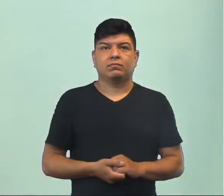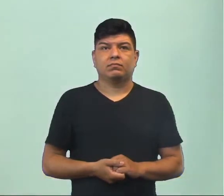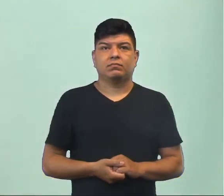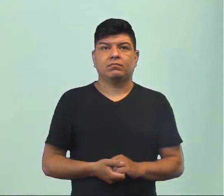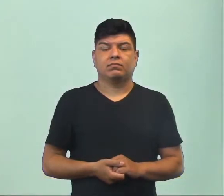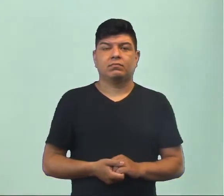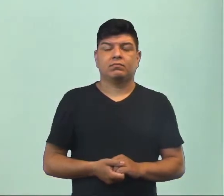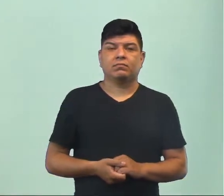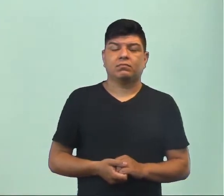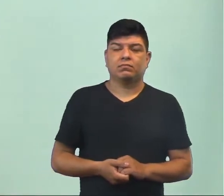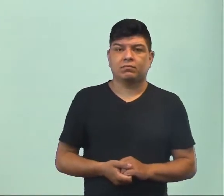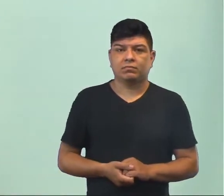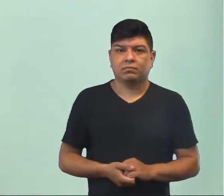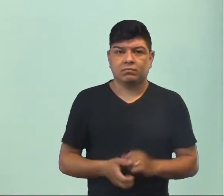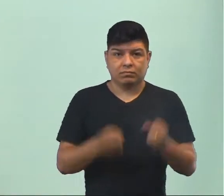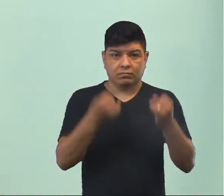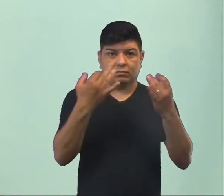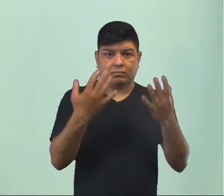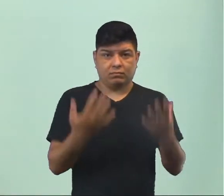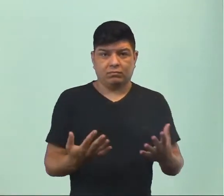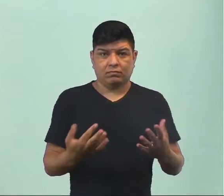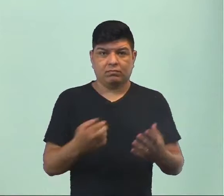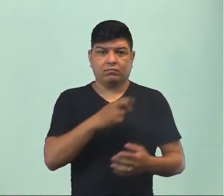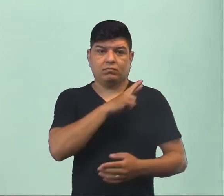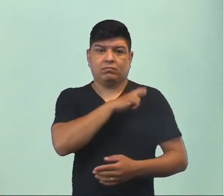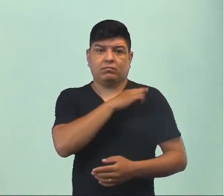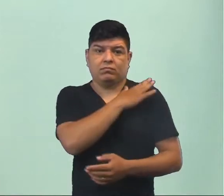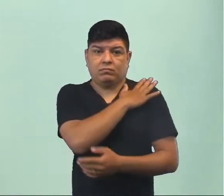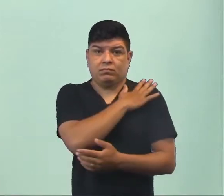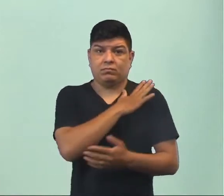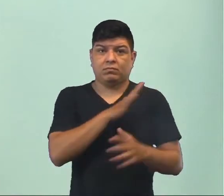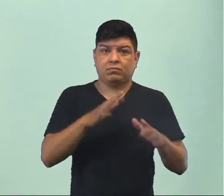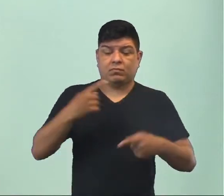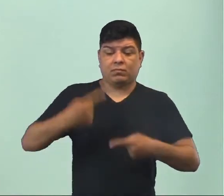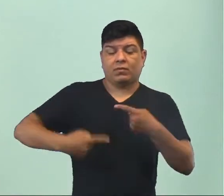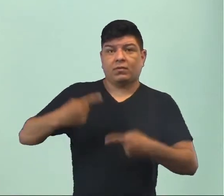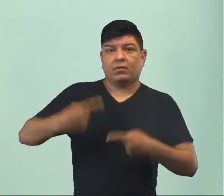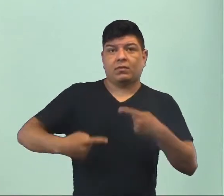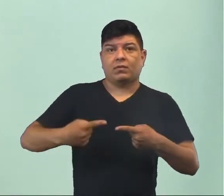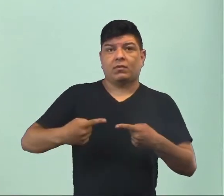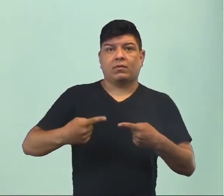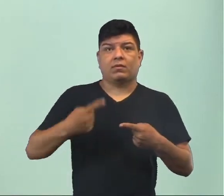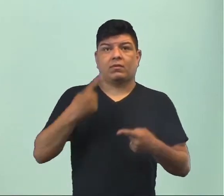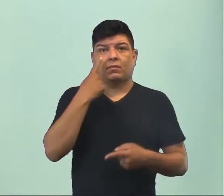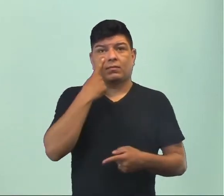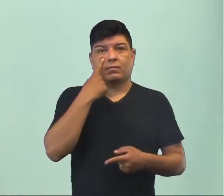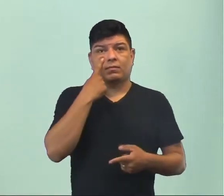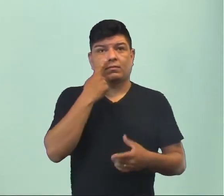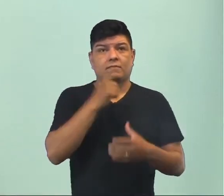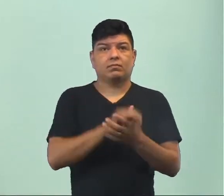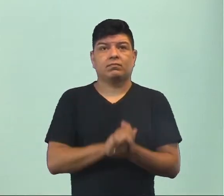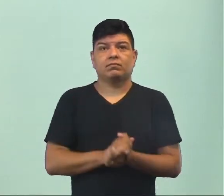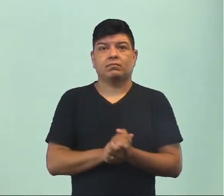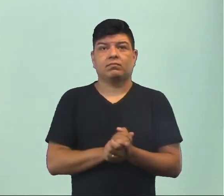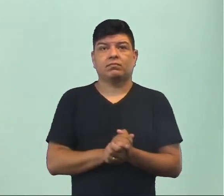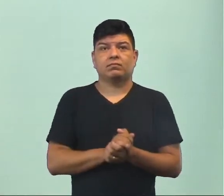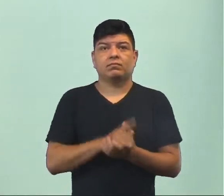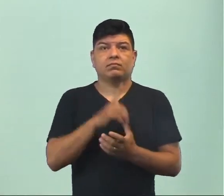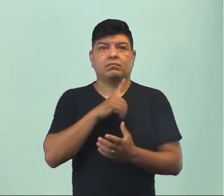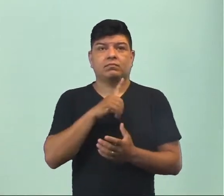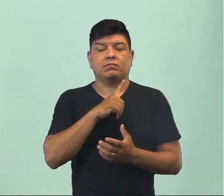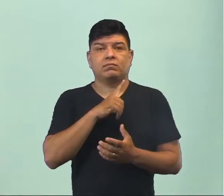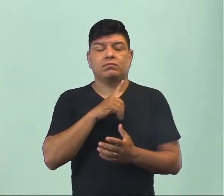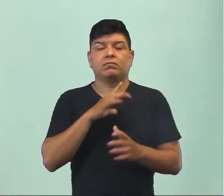Quando a gente fala de autoritarismo, na política, a gente fala de um regime